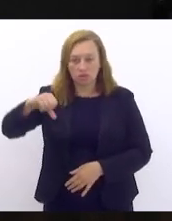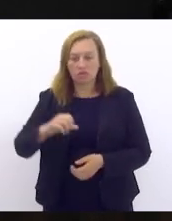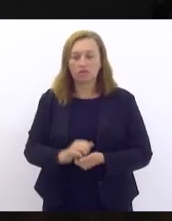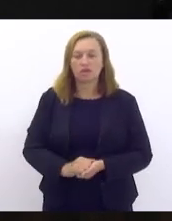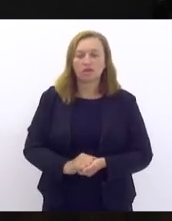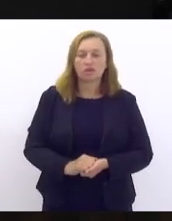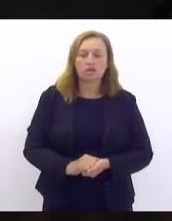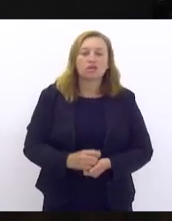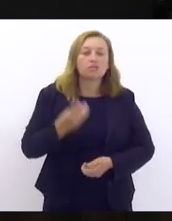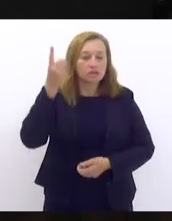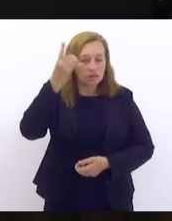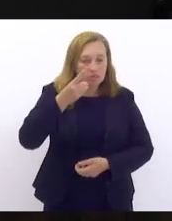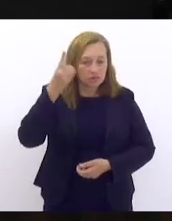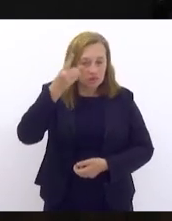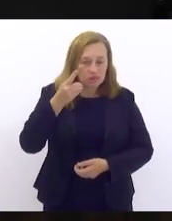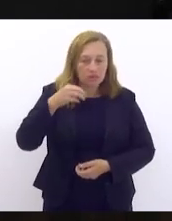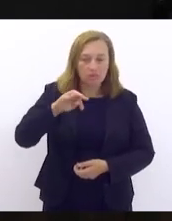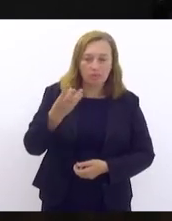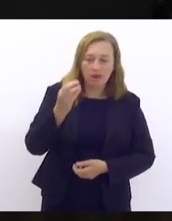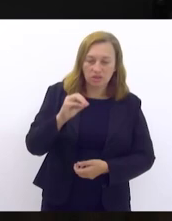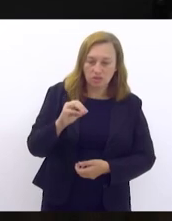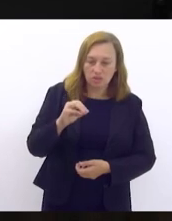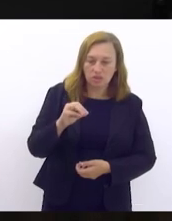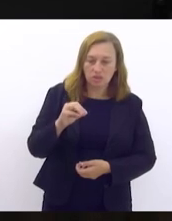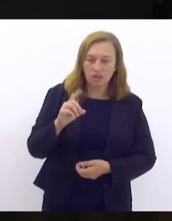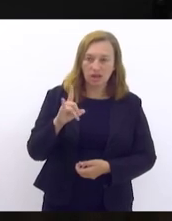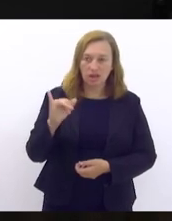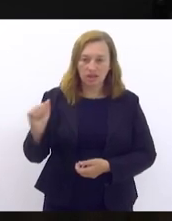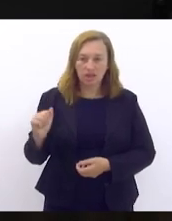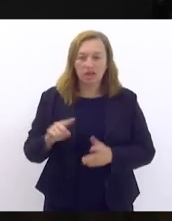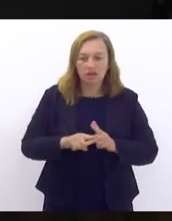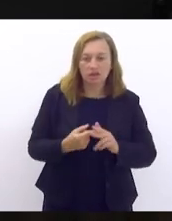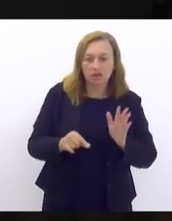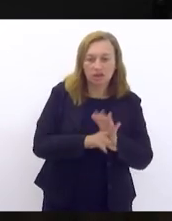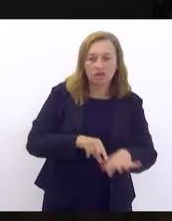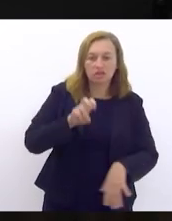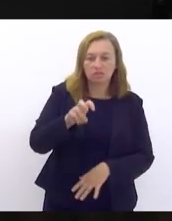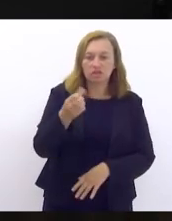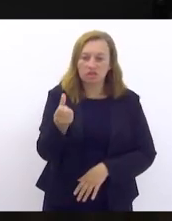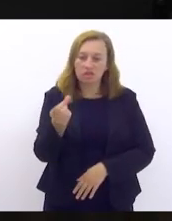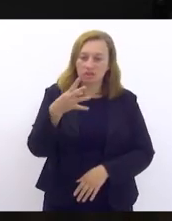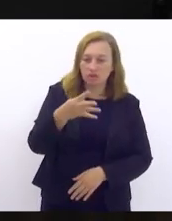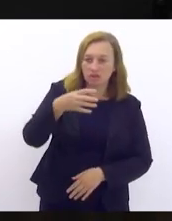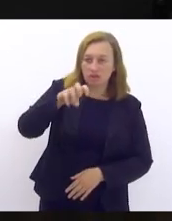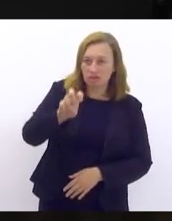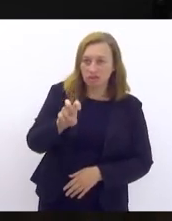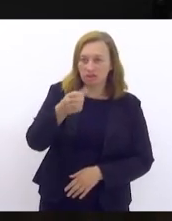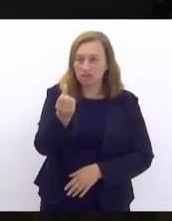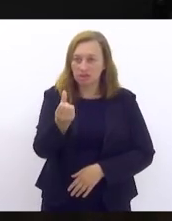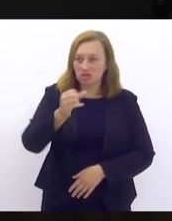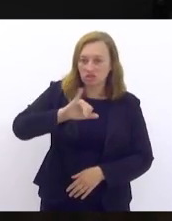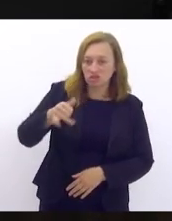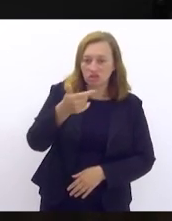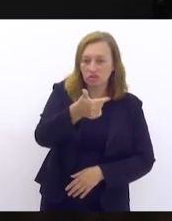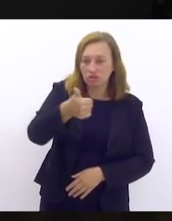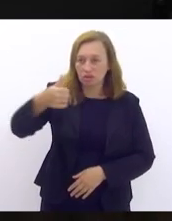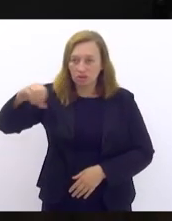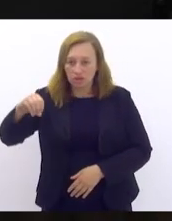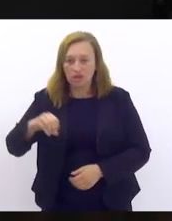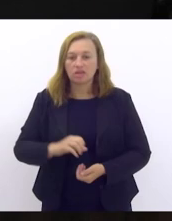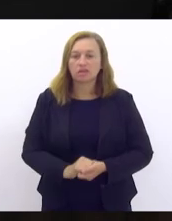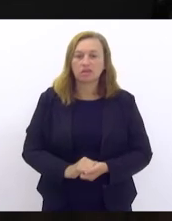1521/2019, de autoria do deputado Márcio Canella, que altera a lei número 5.645, de 6 de janeiro de